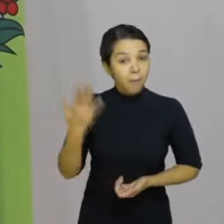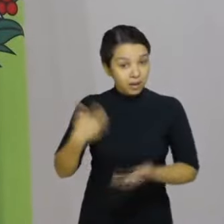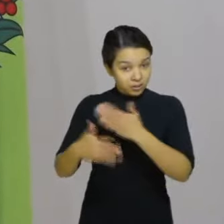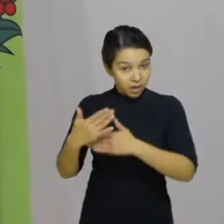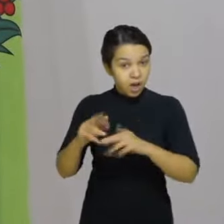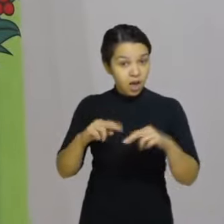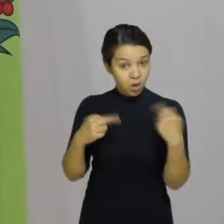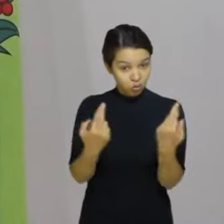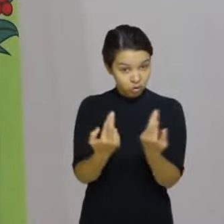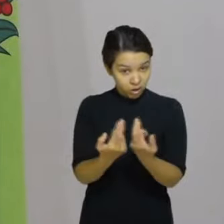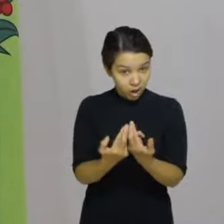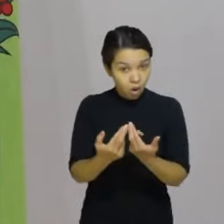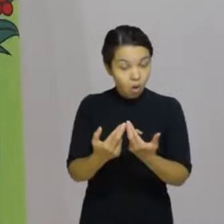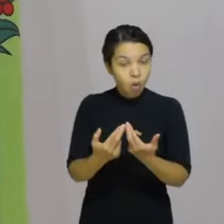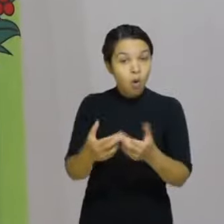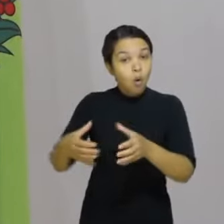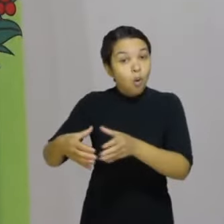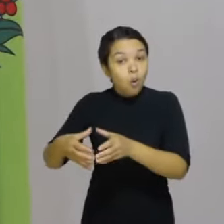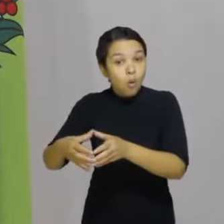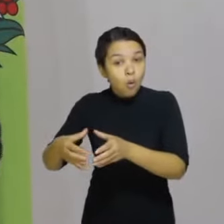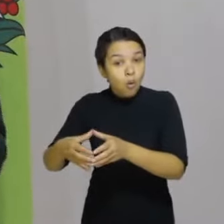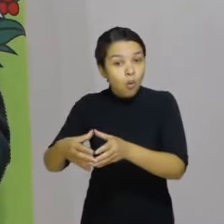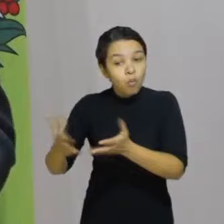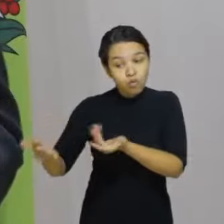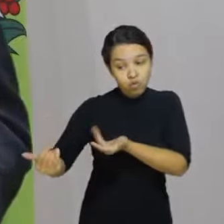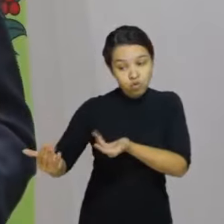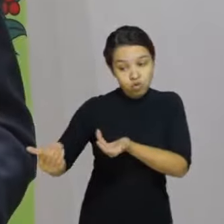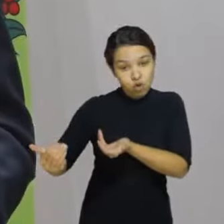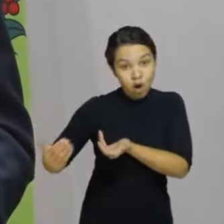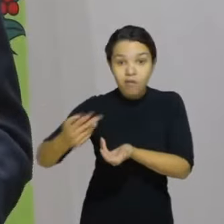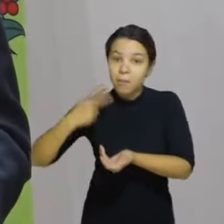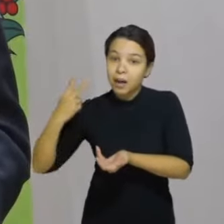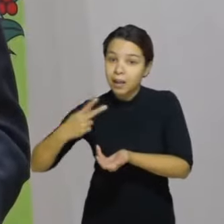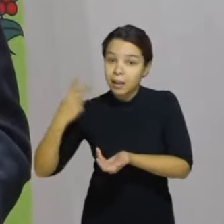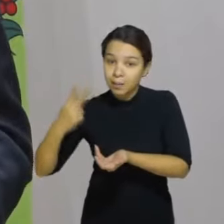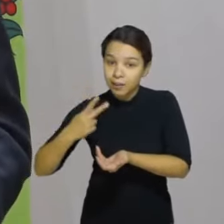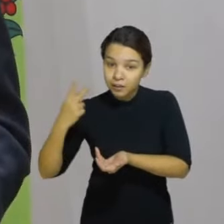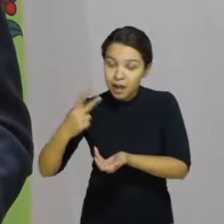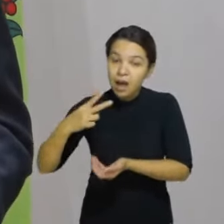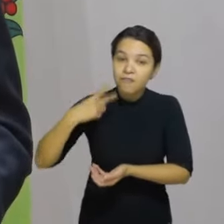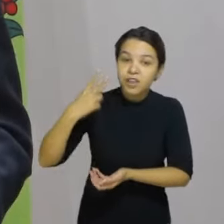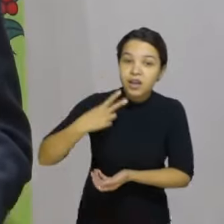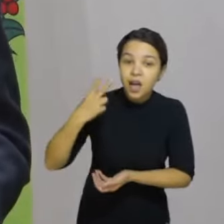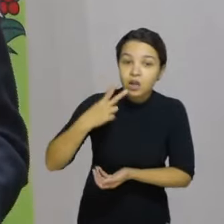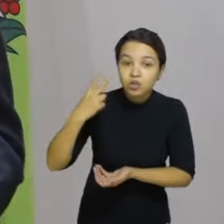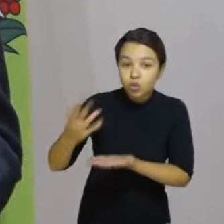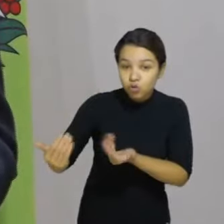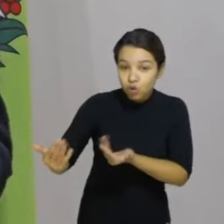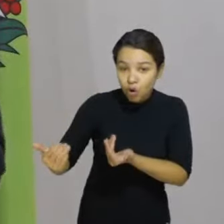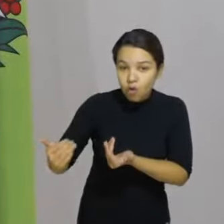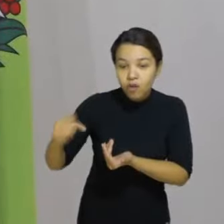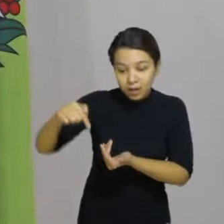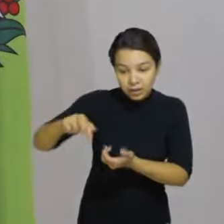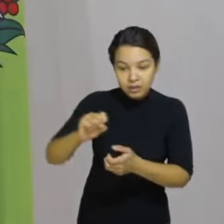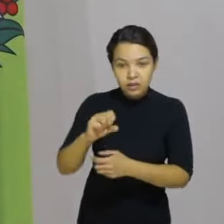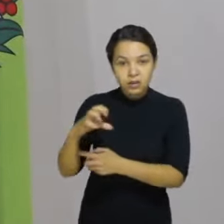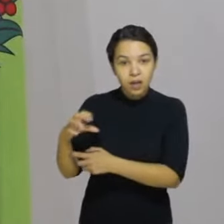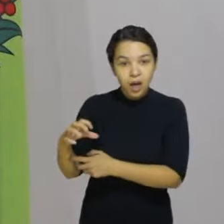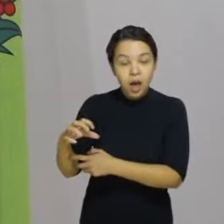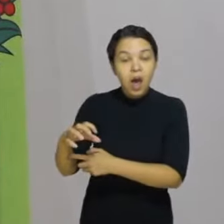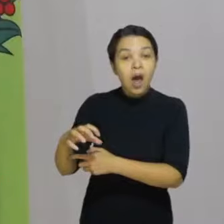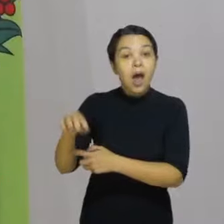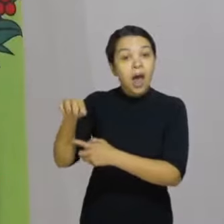mirins e jovens parlamentares de Santa Catarina trouxe justamente como demanda prioritária na agenda